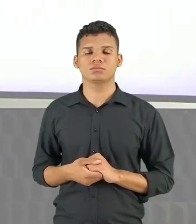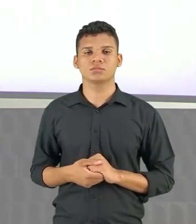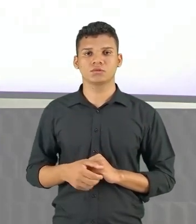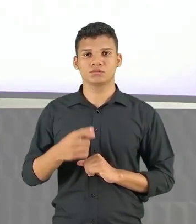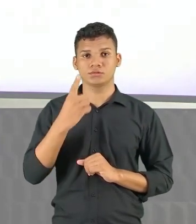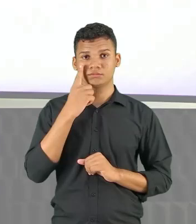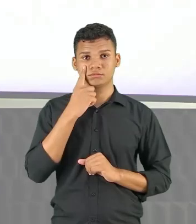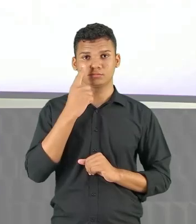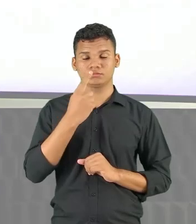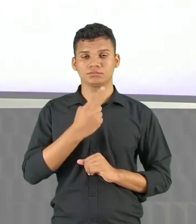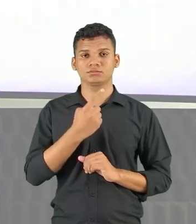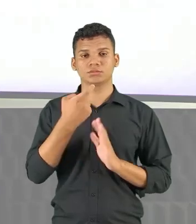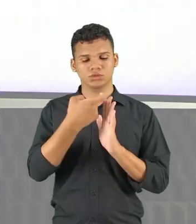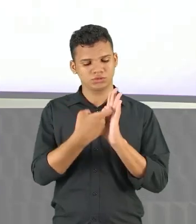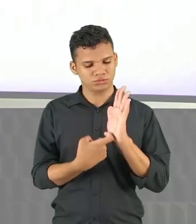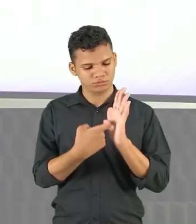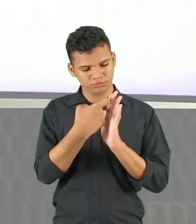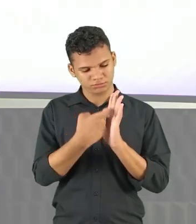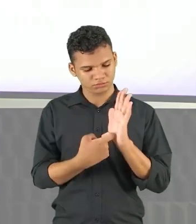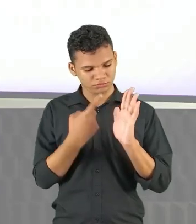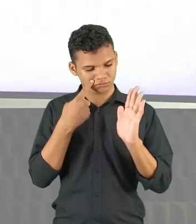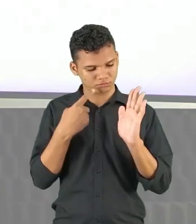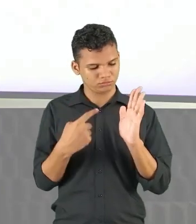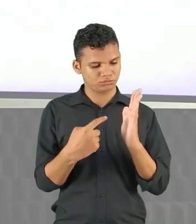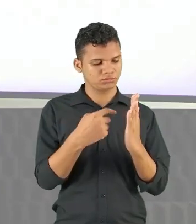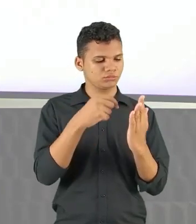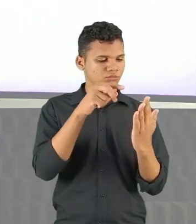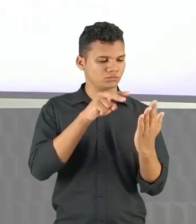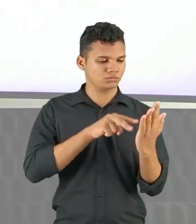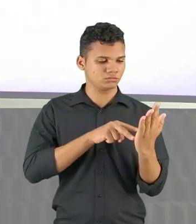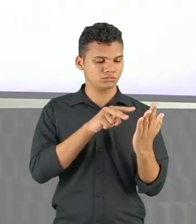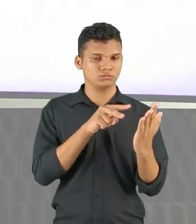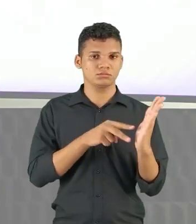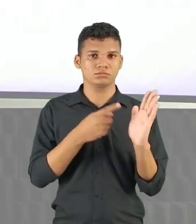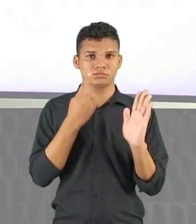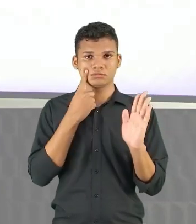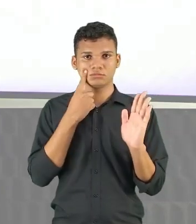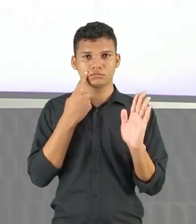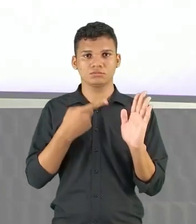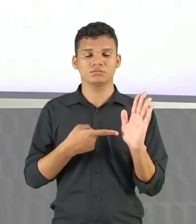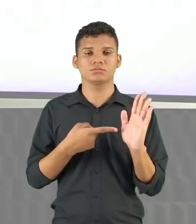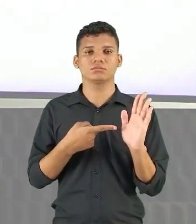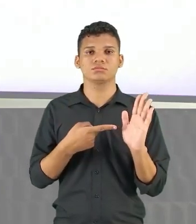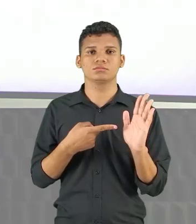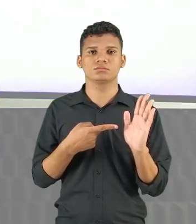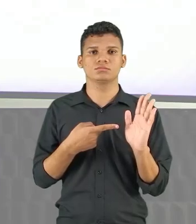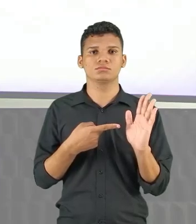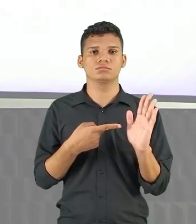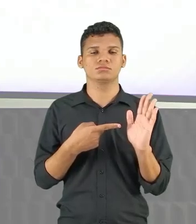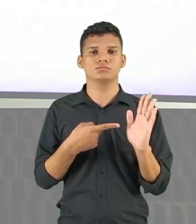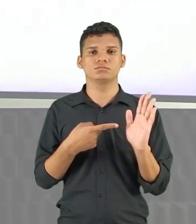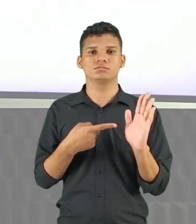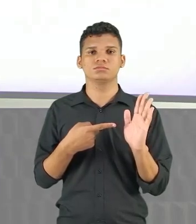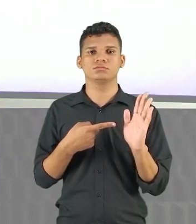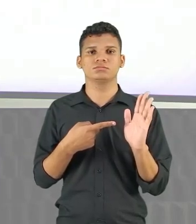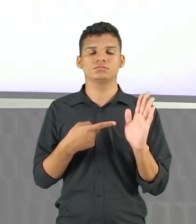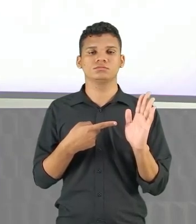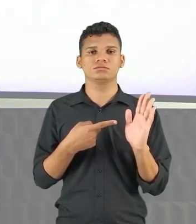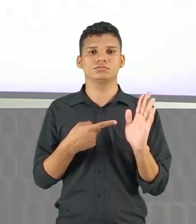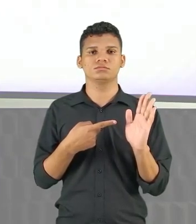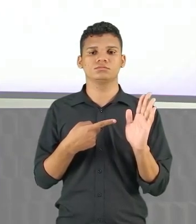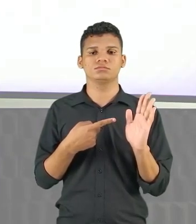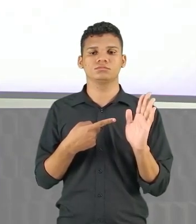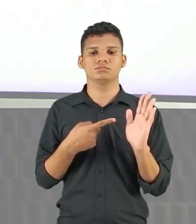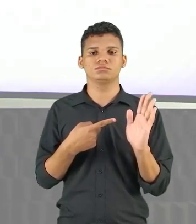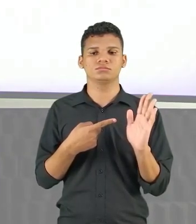Itagiba, tuas falas são mais doces para minha alma que os favos da jataí ou o suco delicioso do abacaxi.